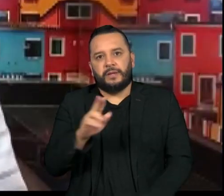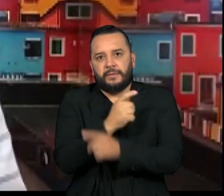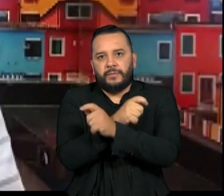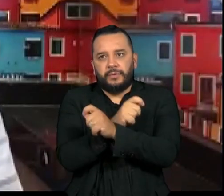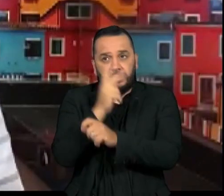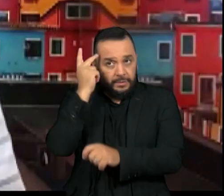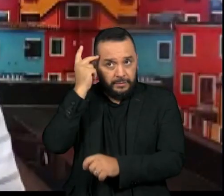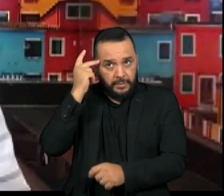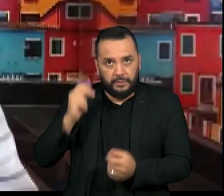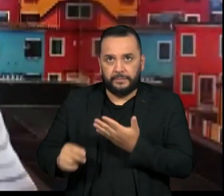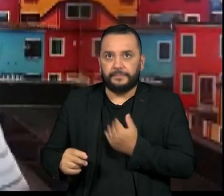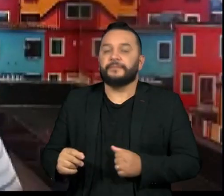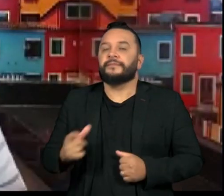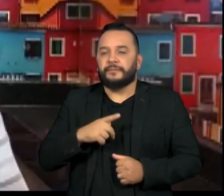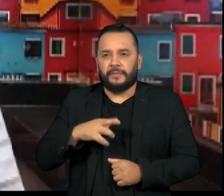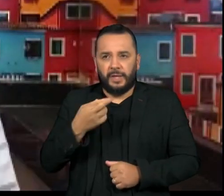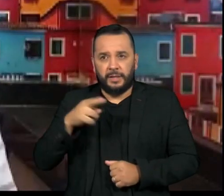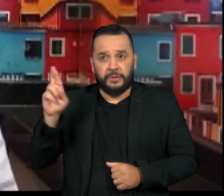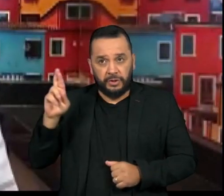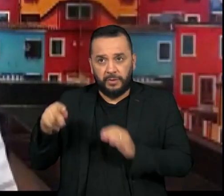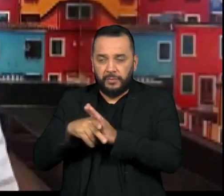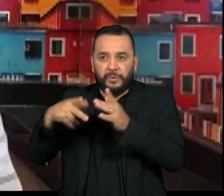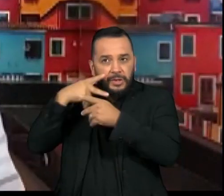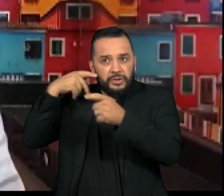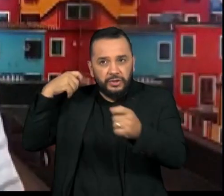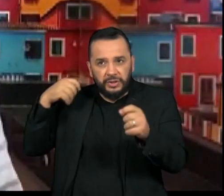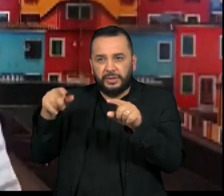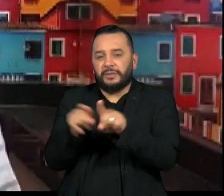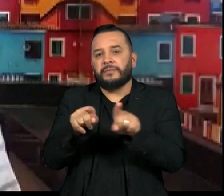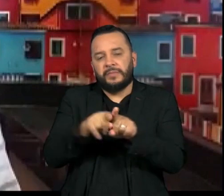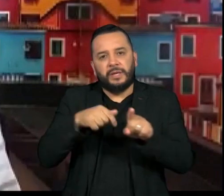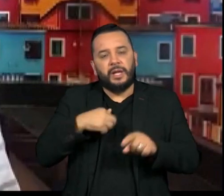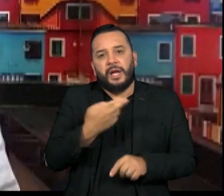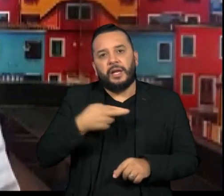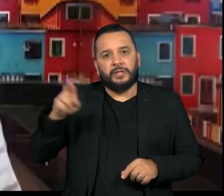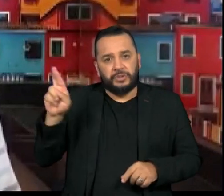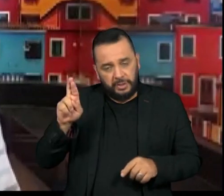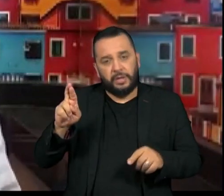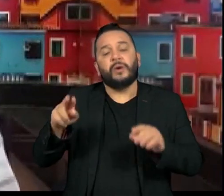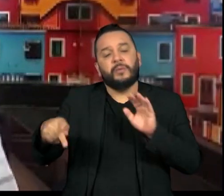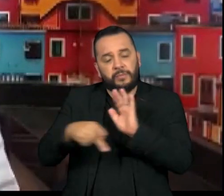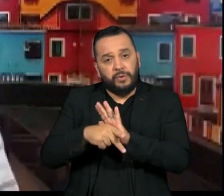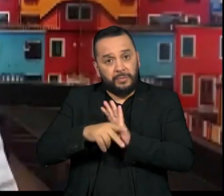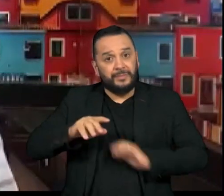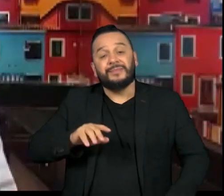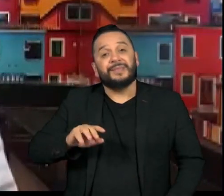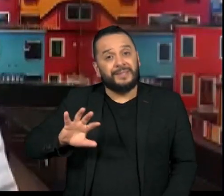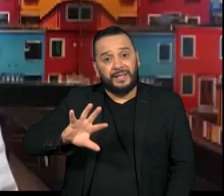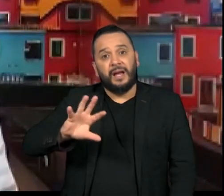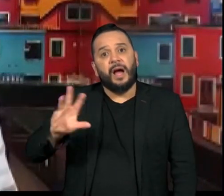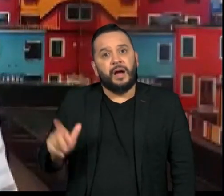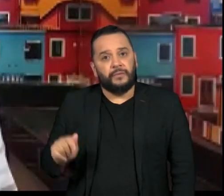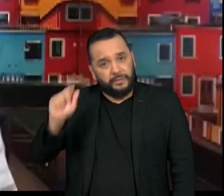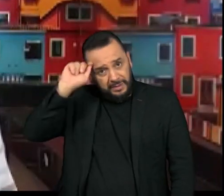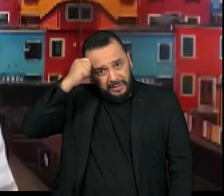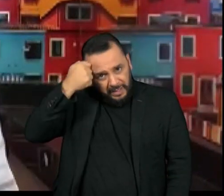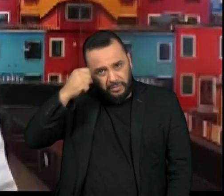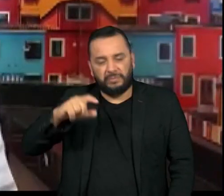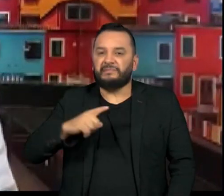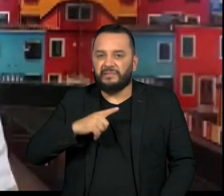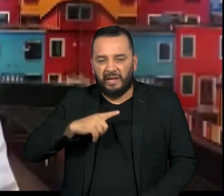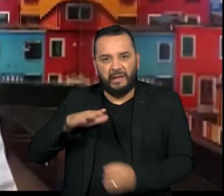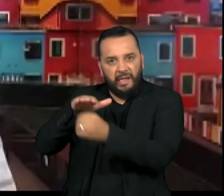As religiões indígenas e as religiões de matriz afro são objeto permanente de violência e continuam a